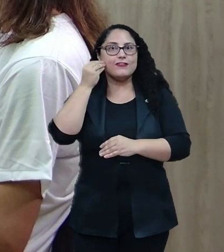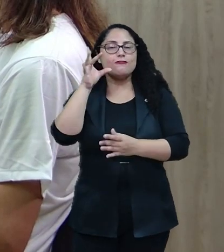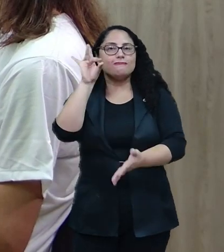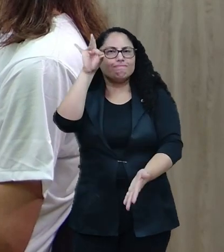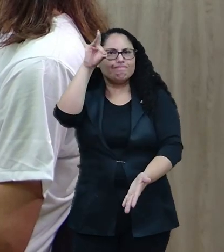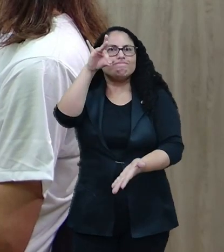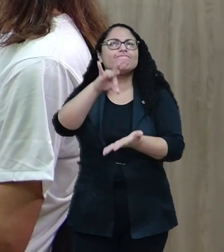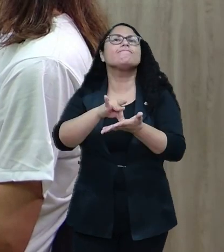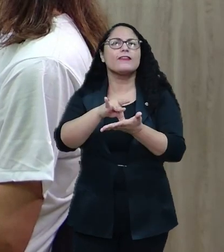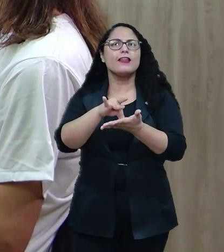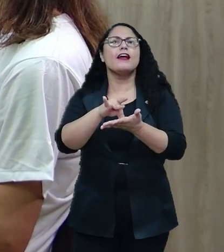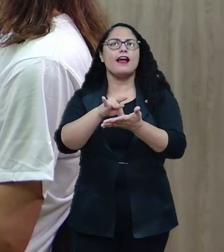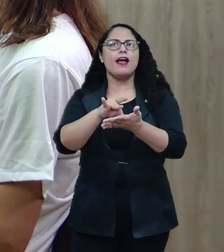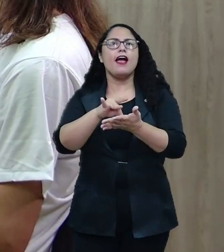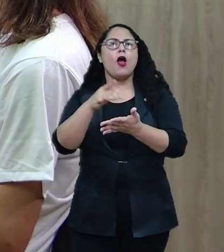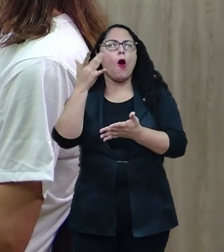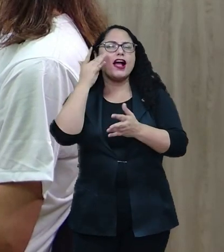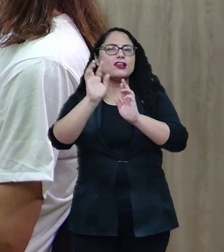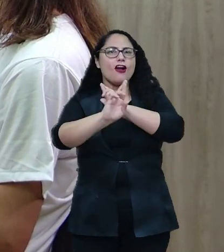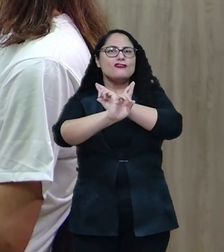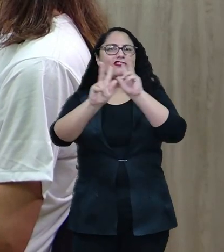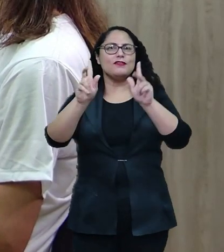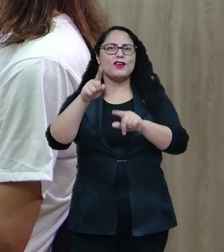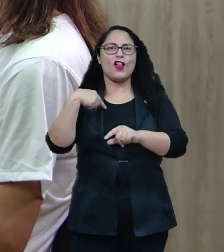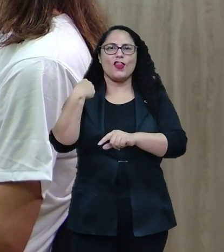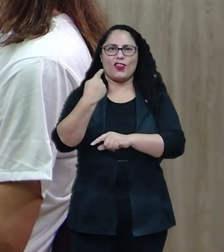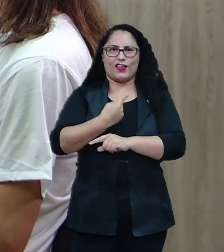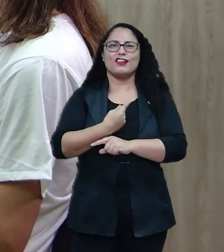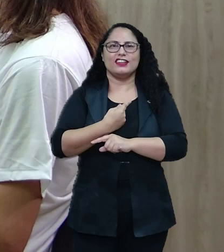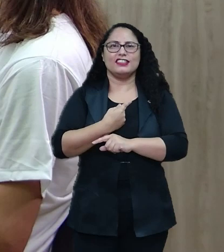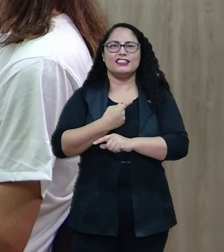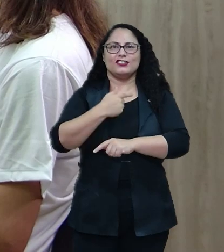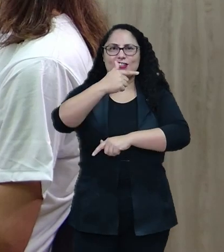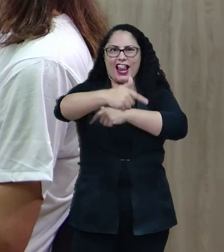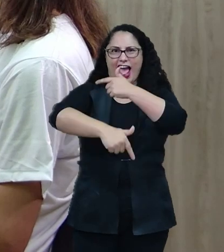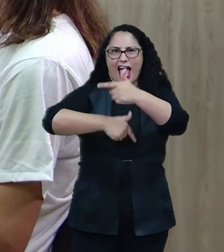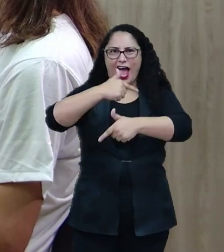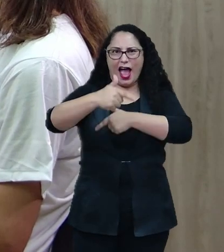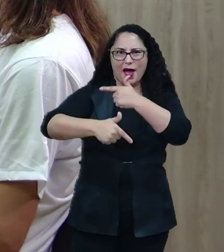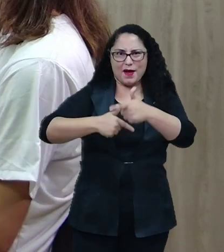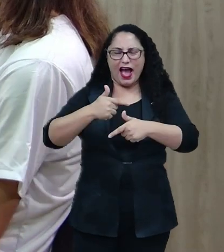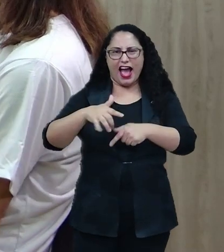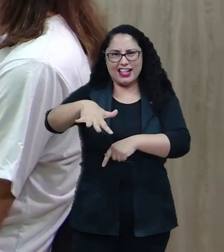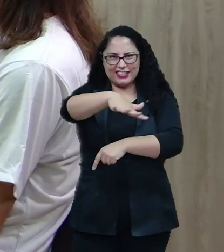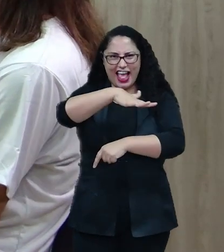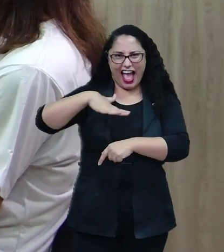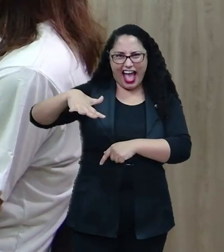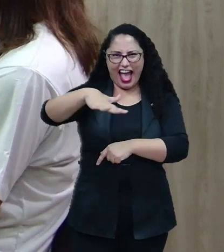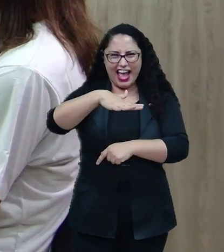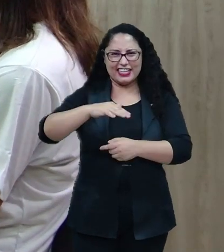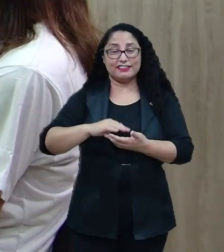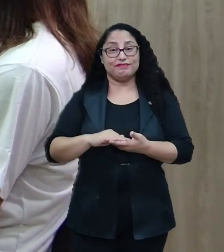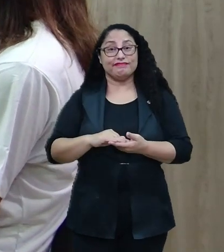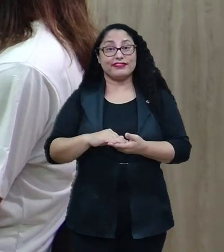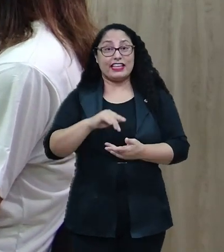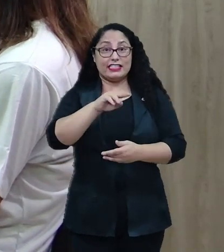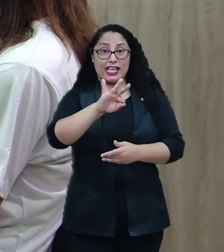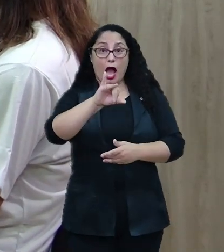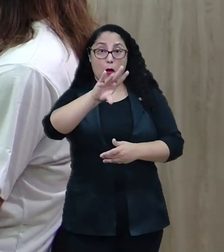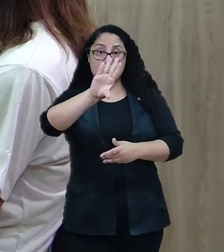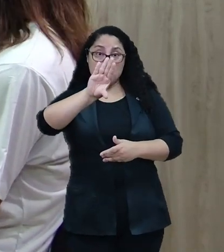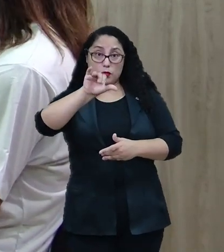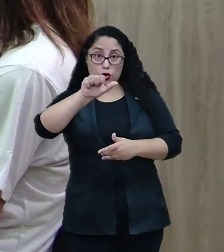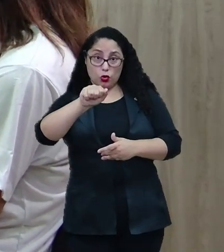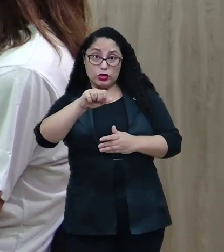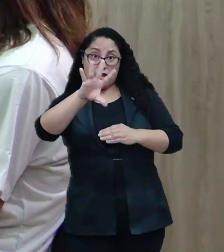fato. E eu acho que vai ser um diferencial para a gente no mercado do trabalho, né? Uhum. Isso que a Bruna falou